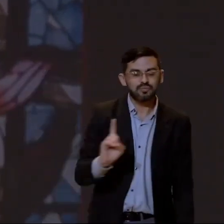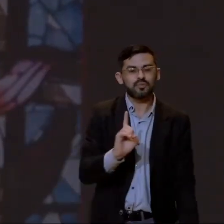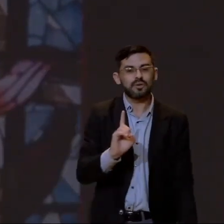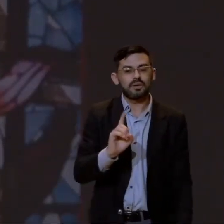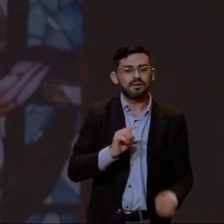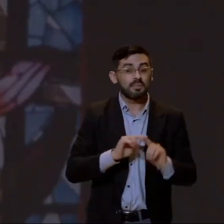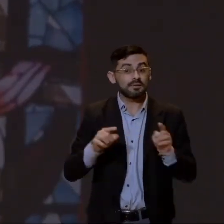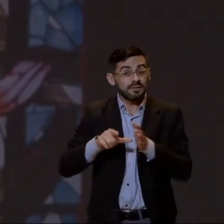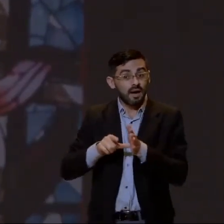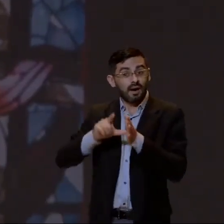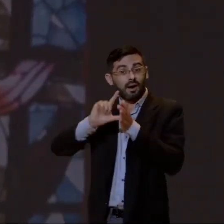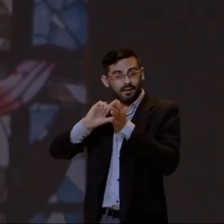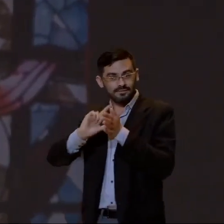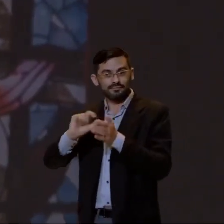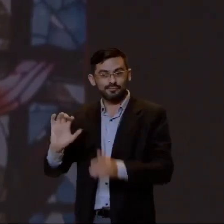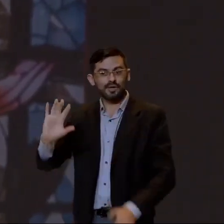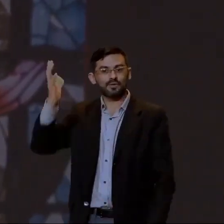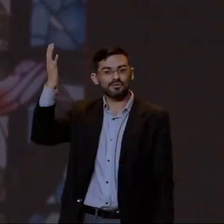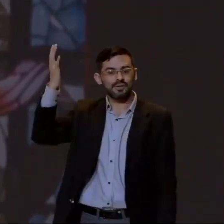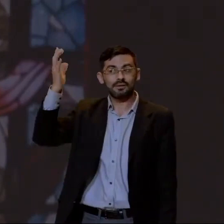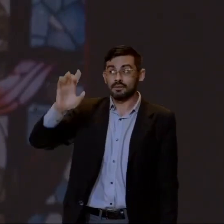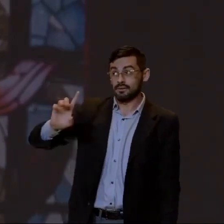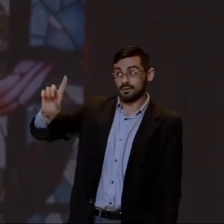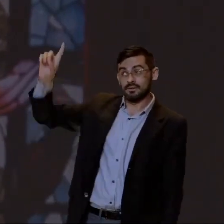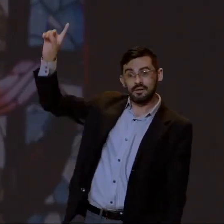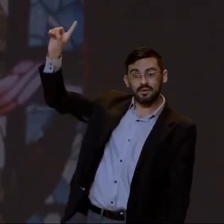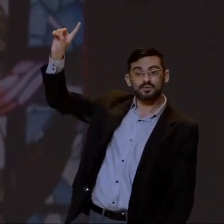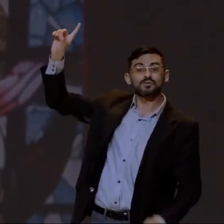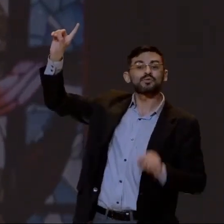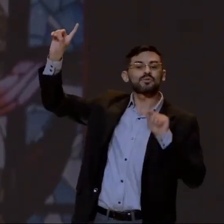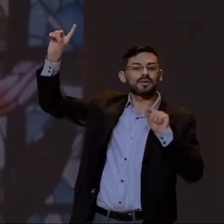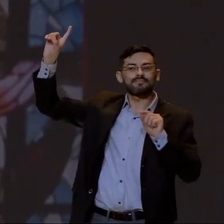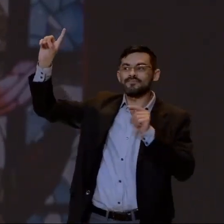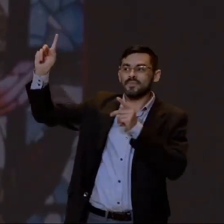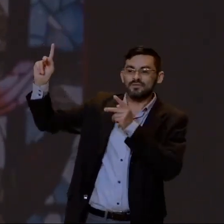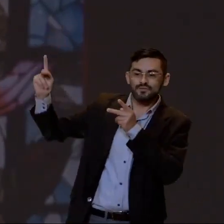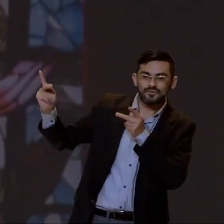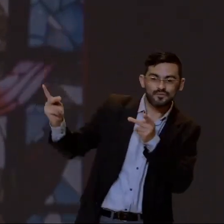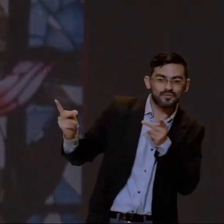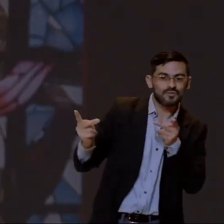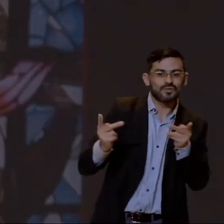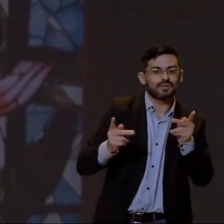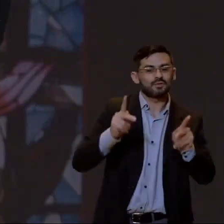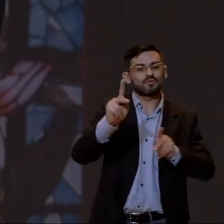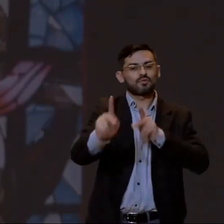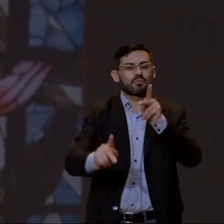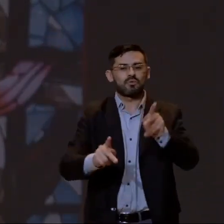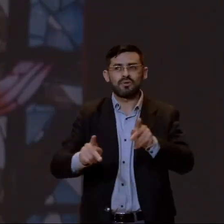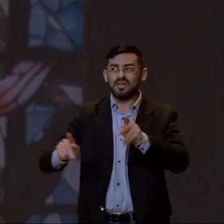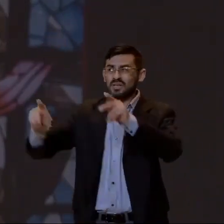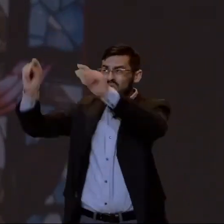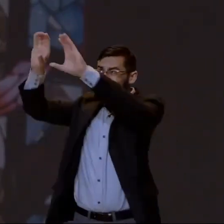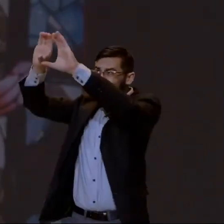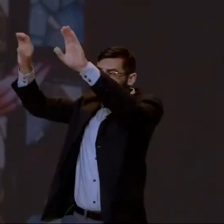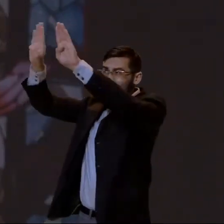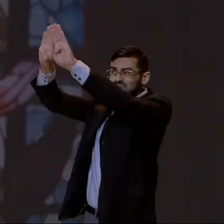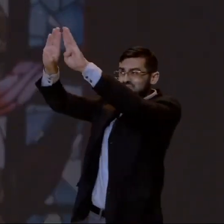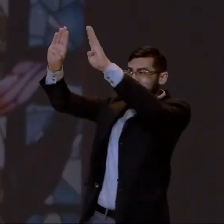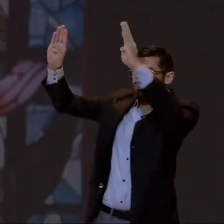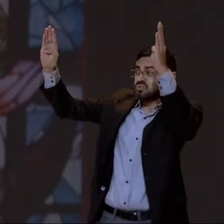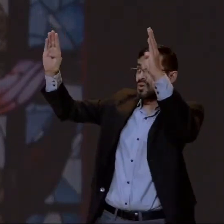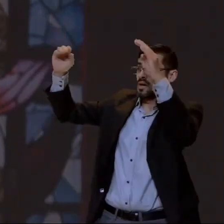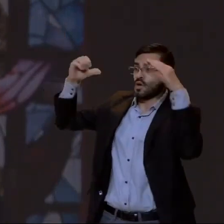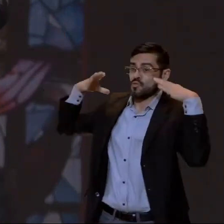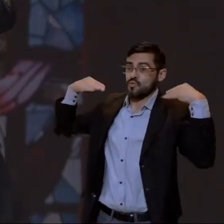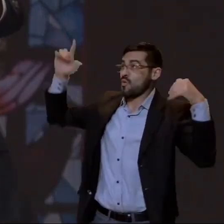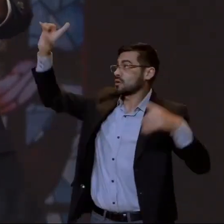do Natal chegar, Deus visita o seu povo. O céu se abre, um anjo aparece